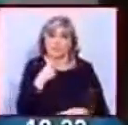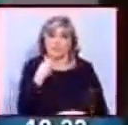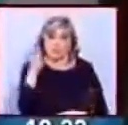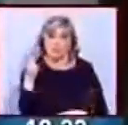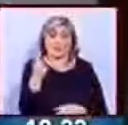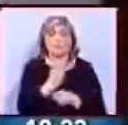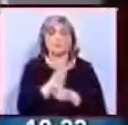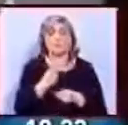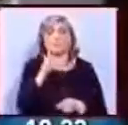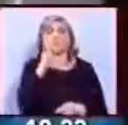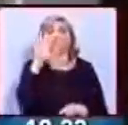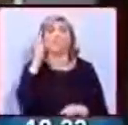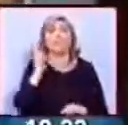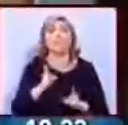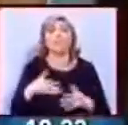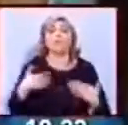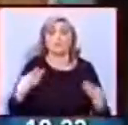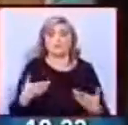que pode acontecer?